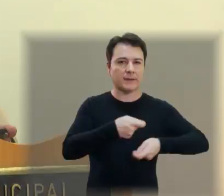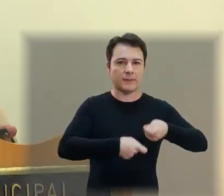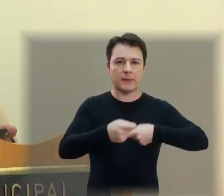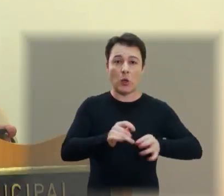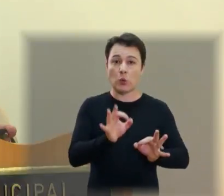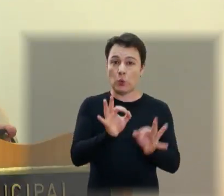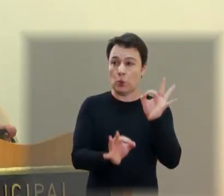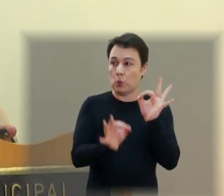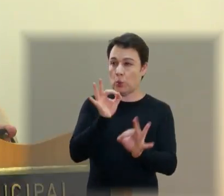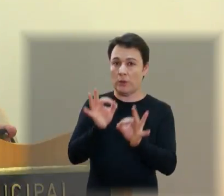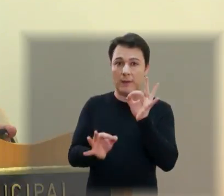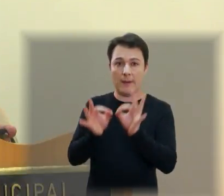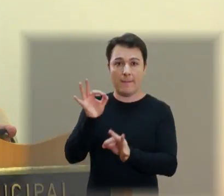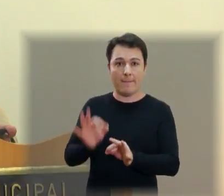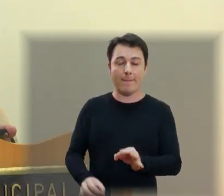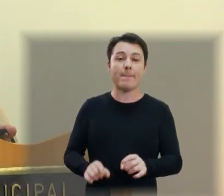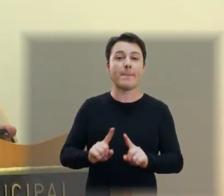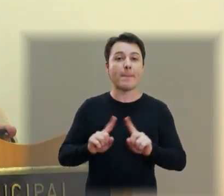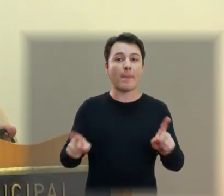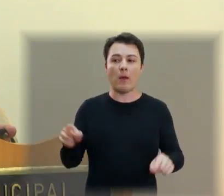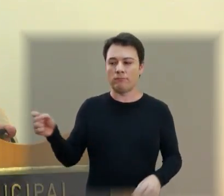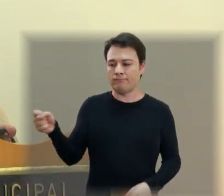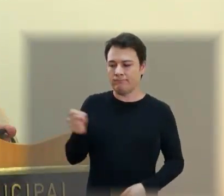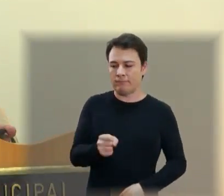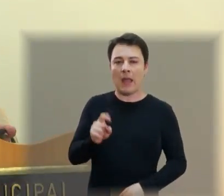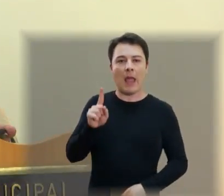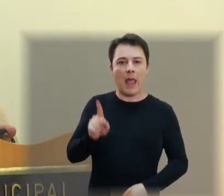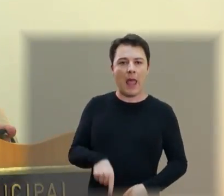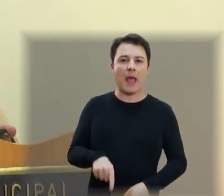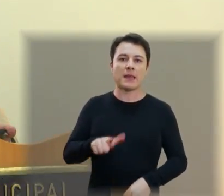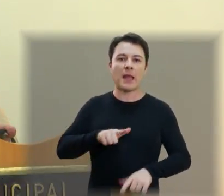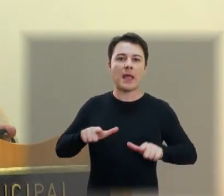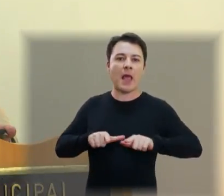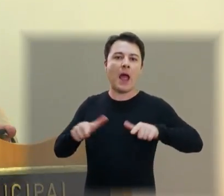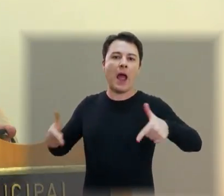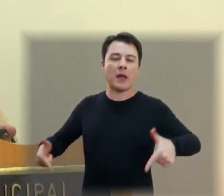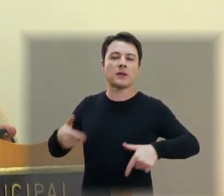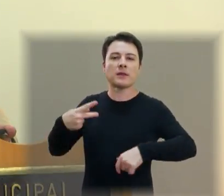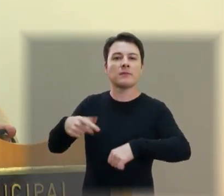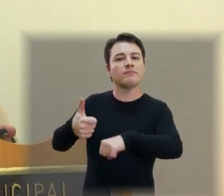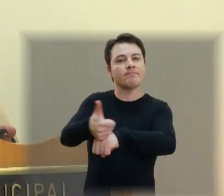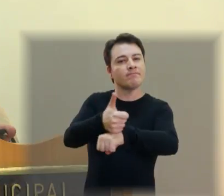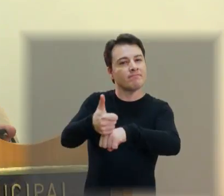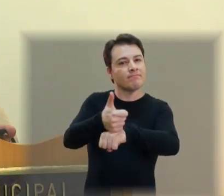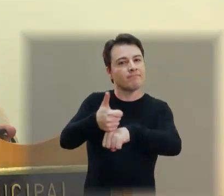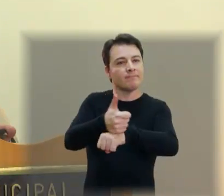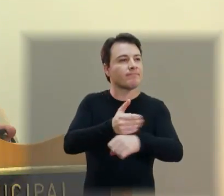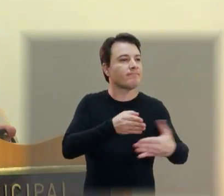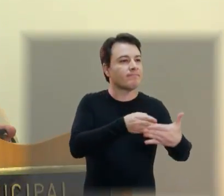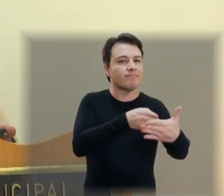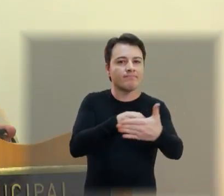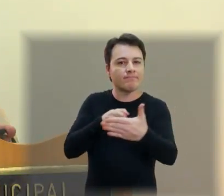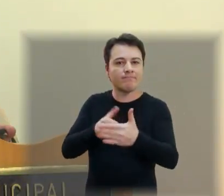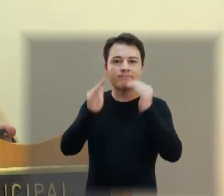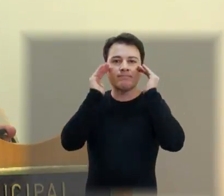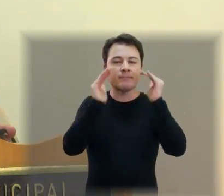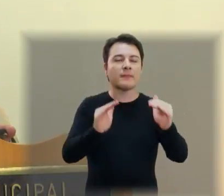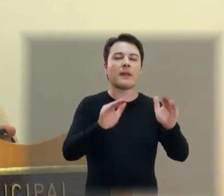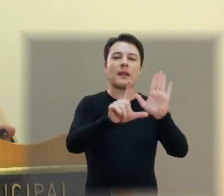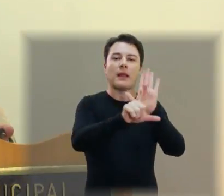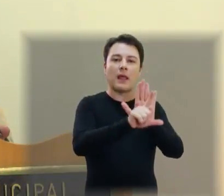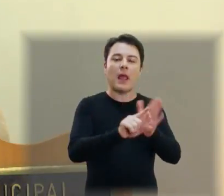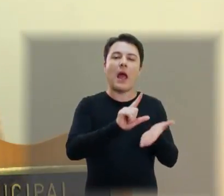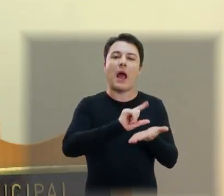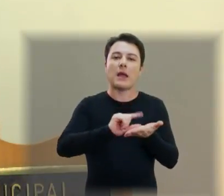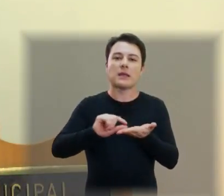justiça, sendo inviolável por seus atos e manifestações no exercício da profissão, nos limites da lei, da Constituição, do